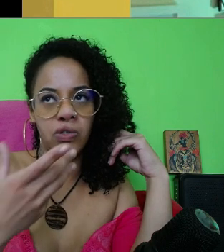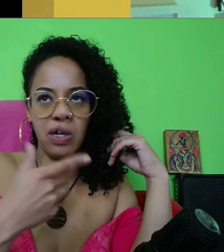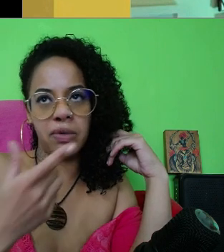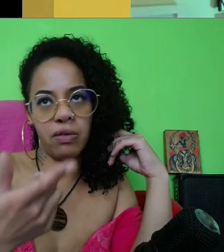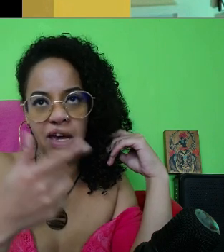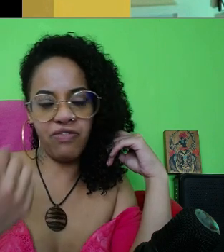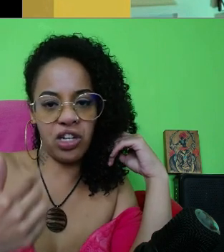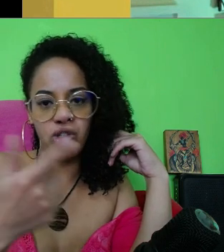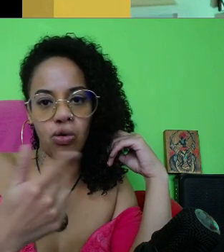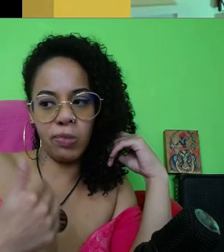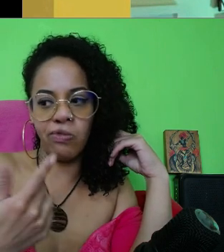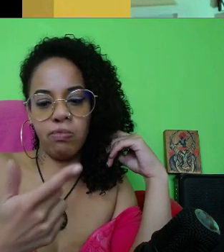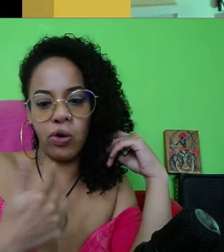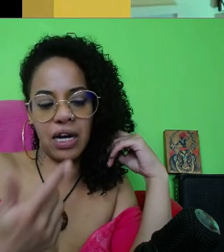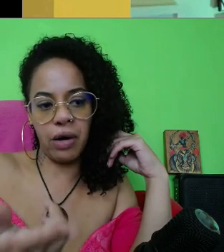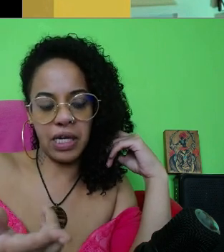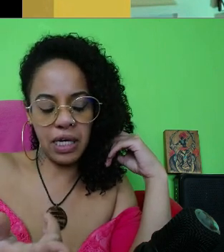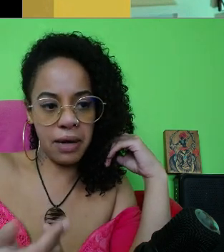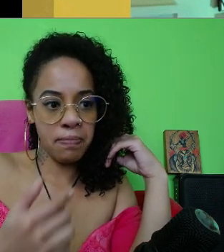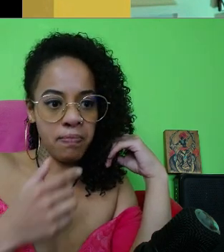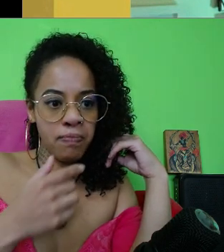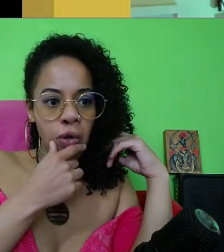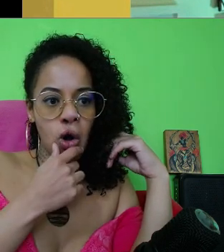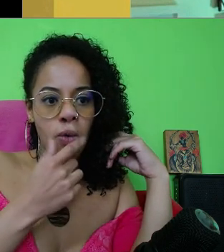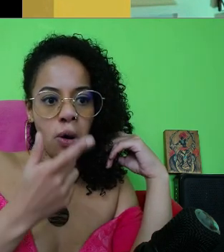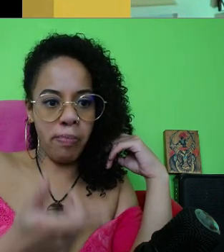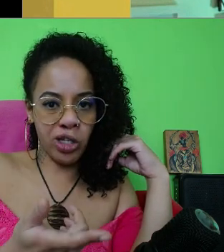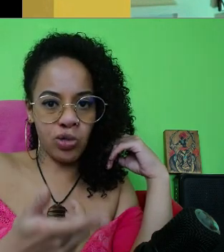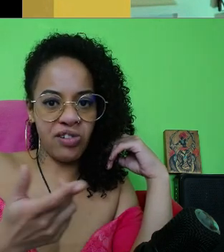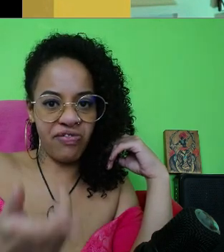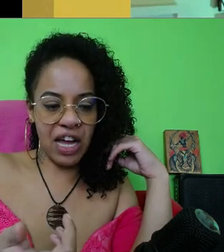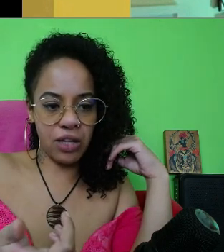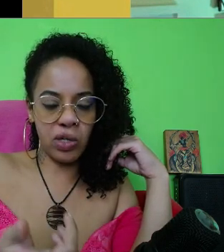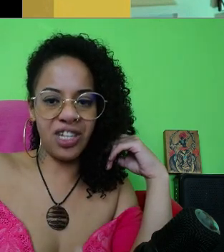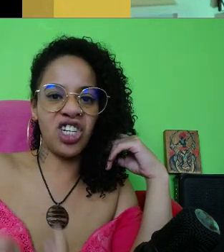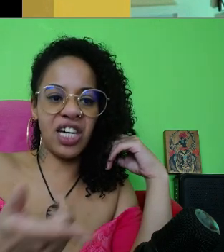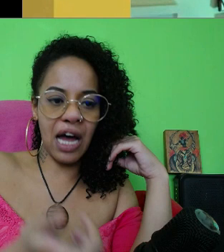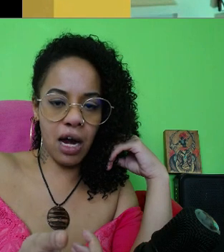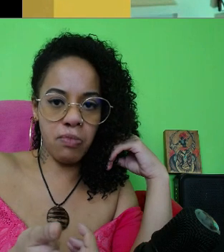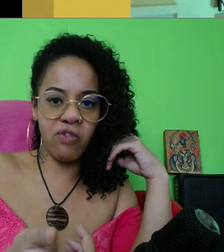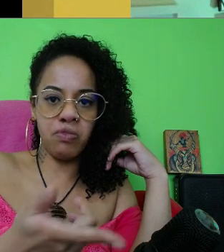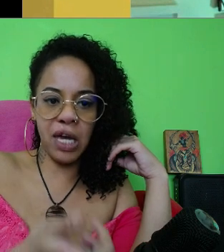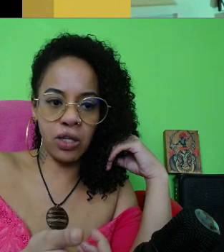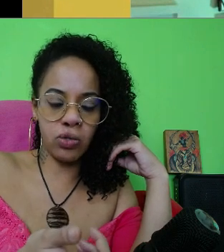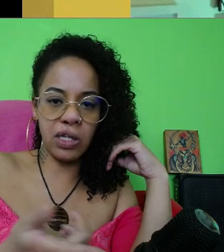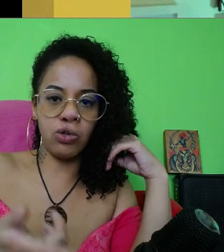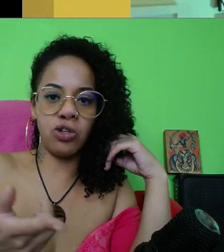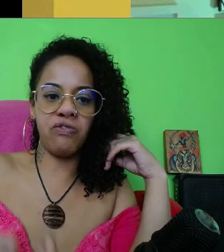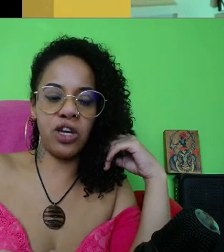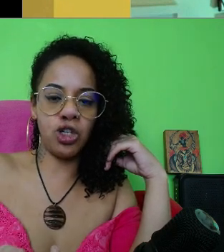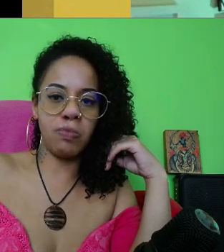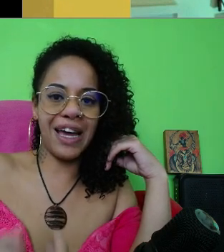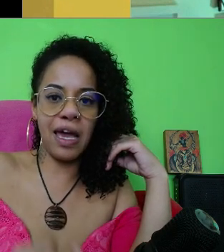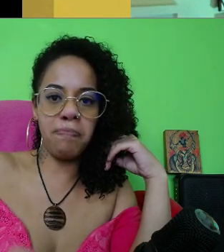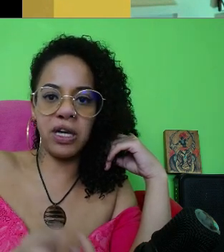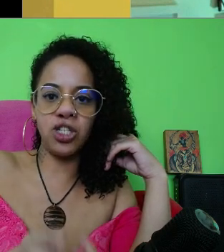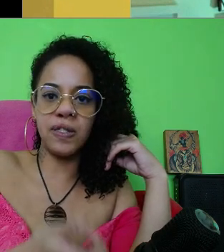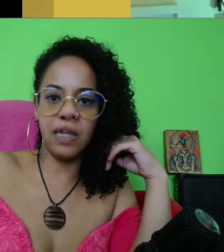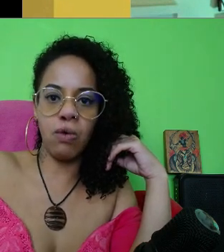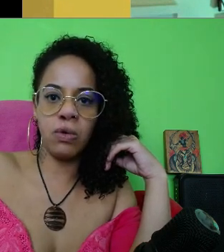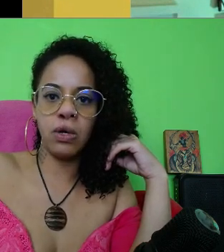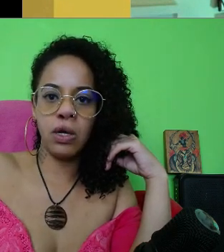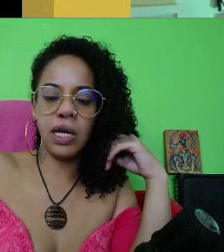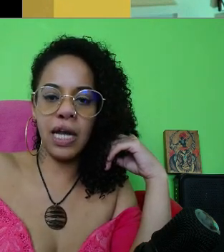posso no caso né porque referenciou o meu canal aqui né ou eu posso de fato criticar movimentos Aonde eu vejo uma